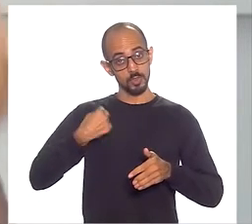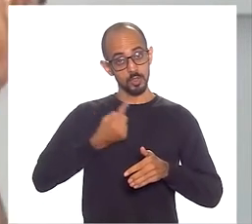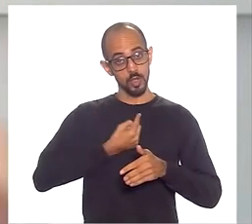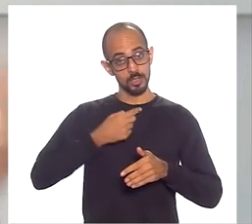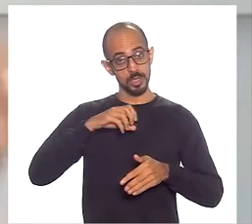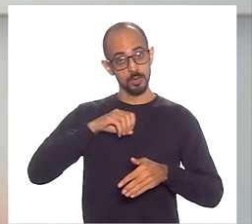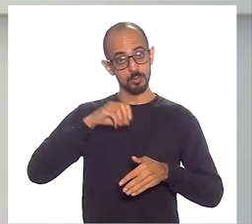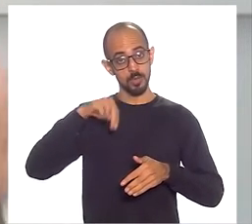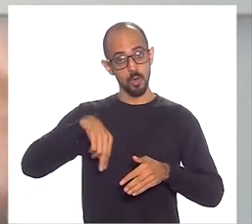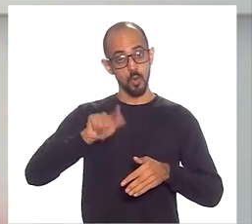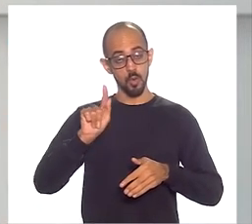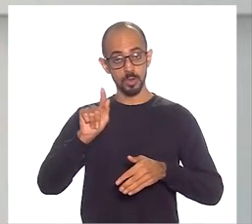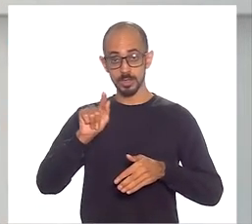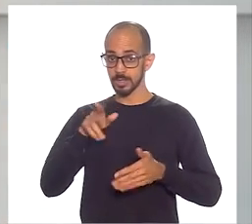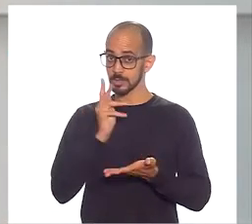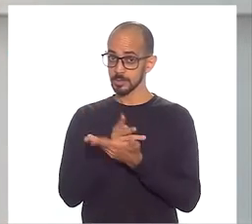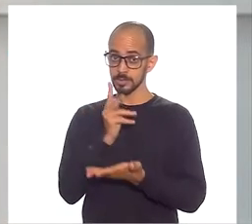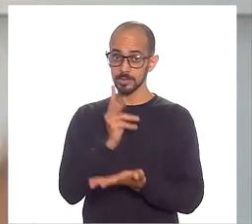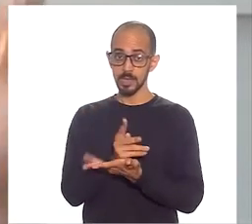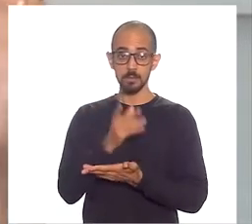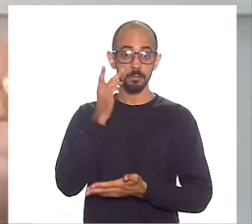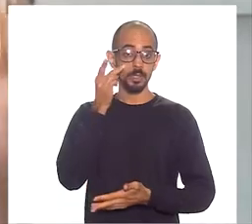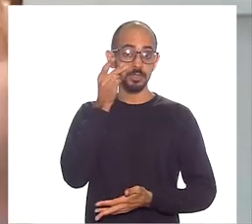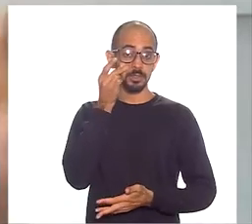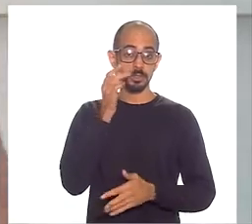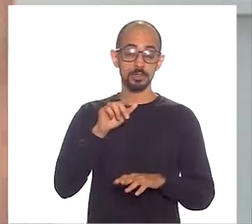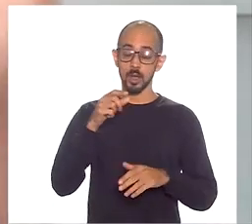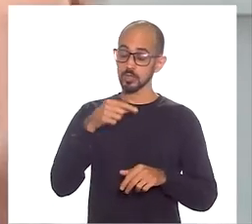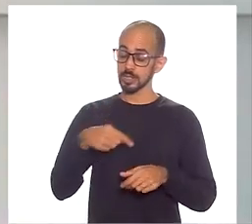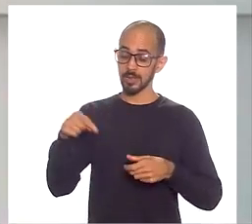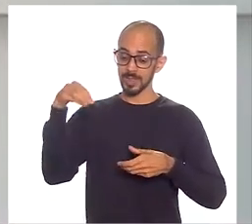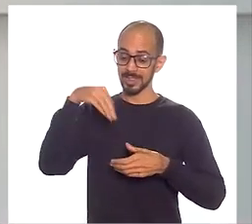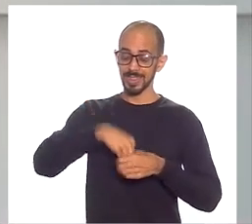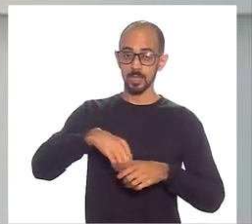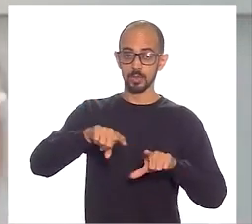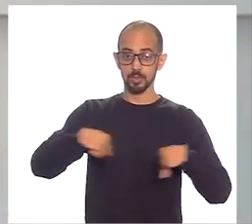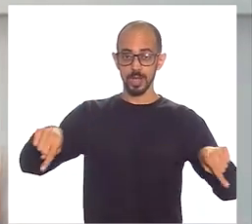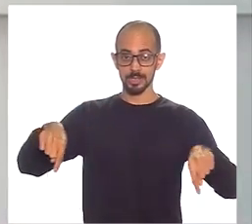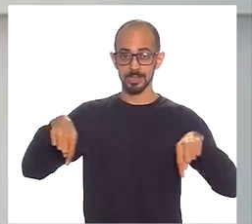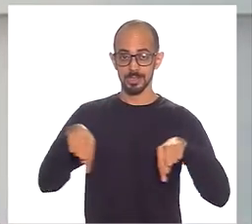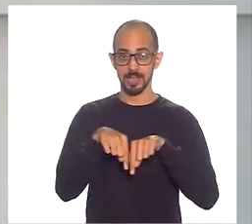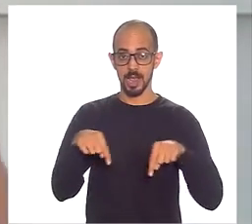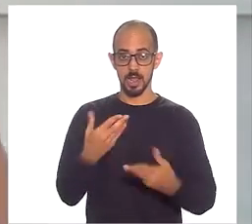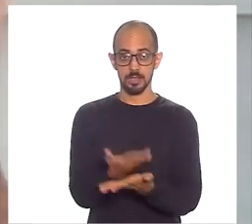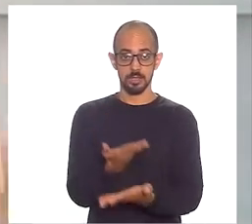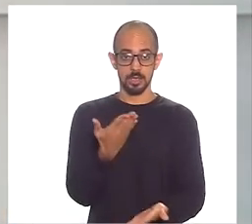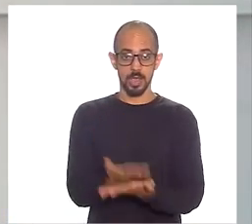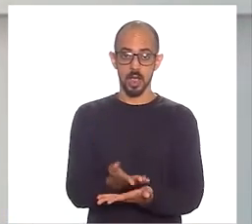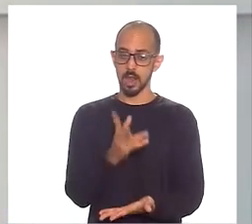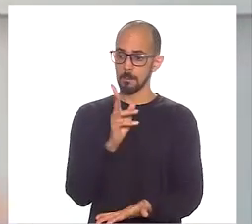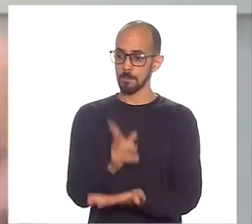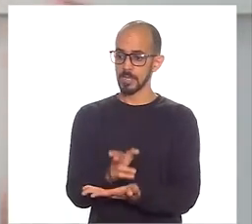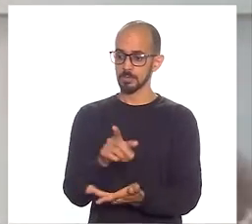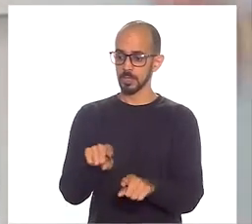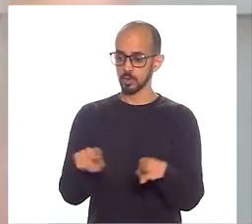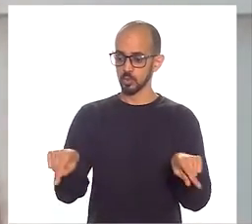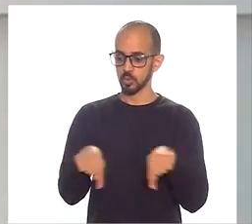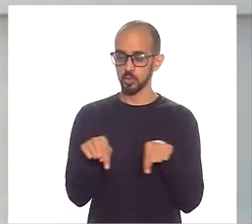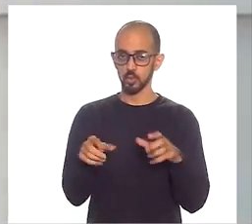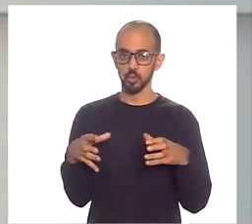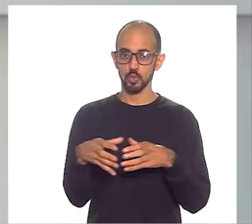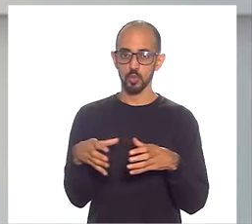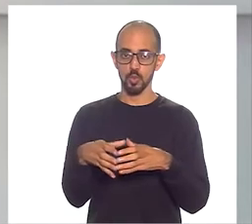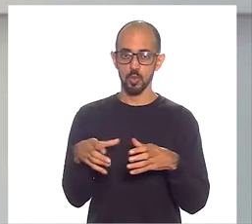ONG 100% presencial. Nós estávamos dentro de sala de aula, atendendo alunos da mesma turma e levando os